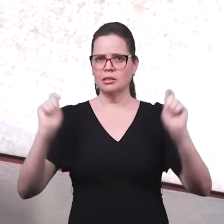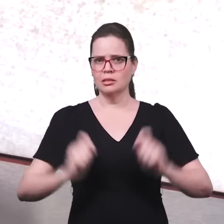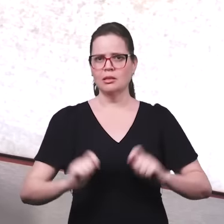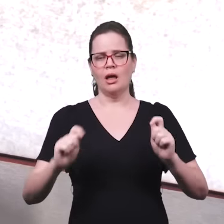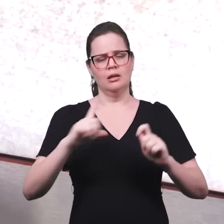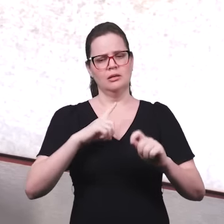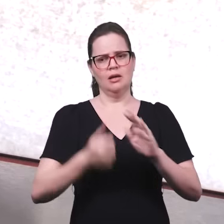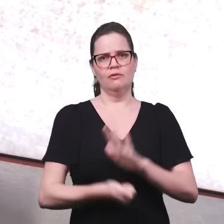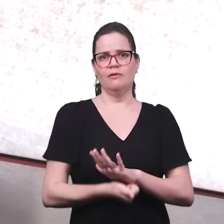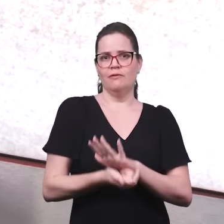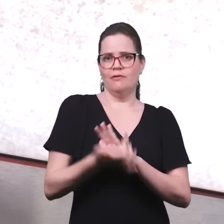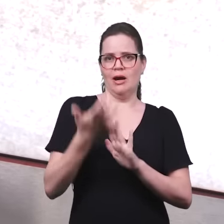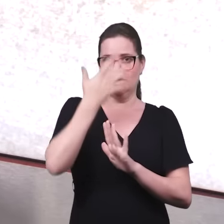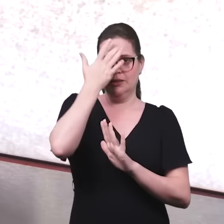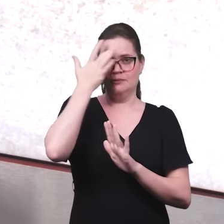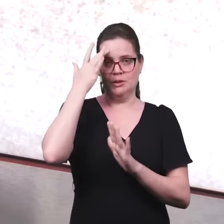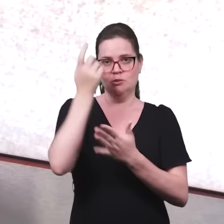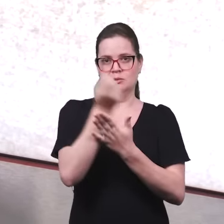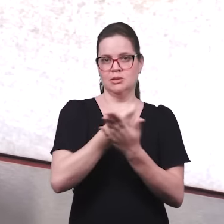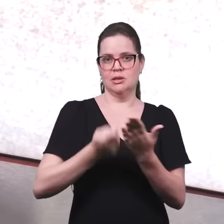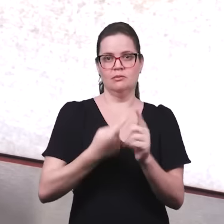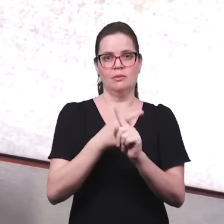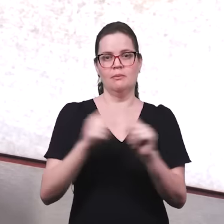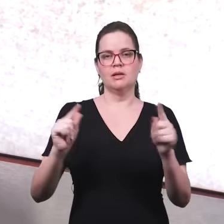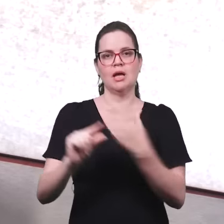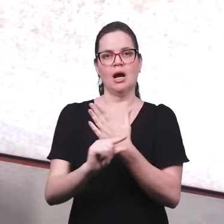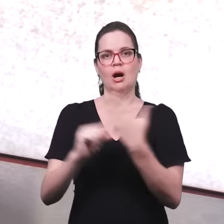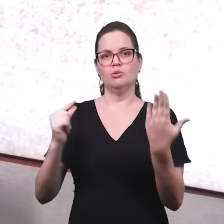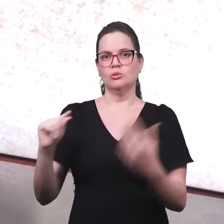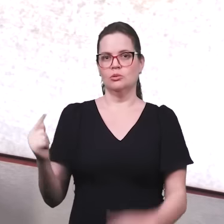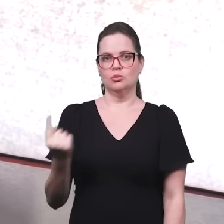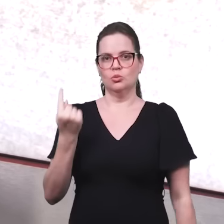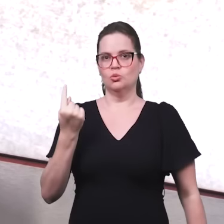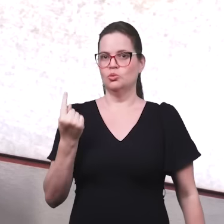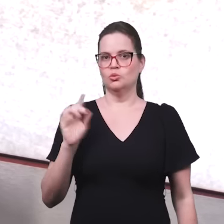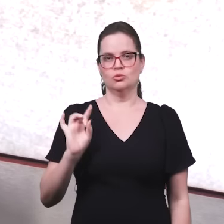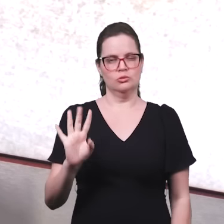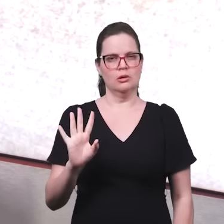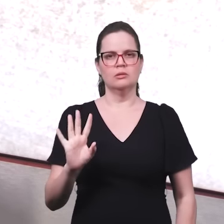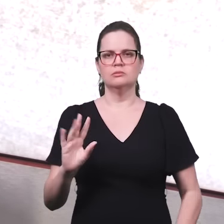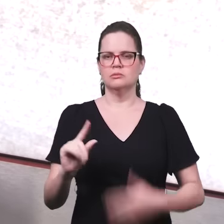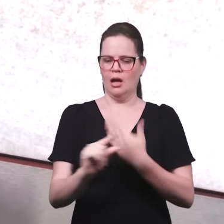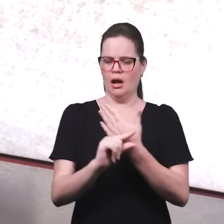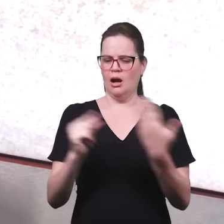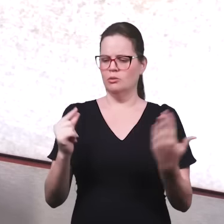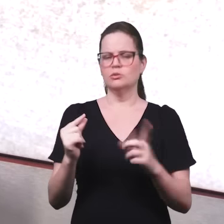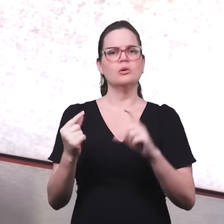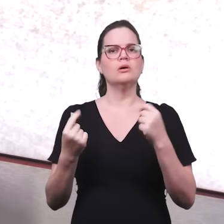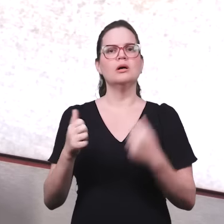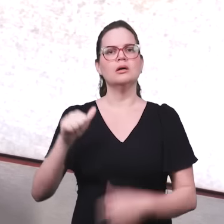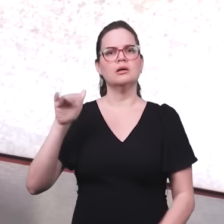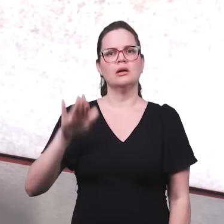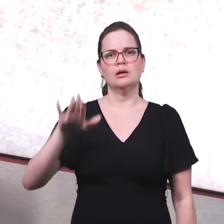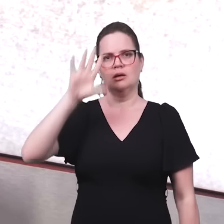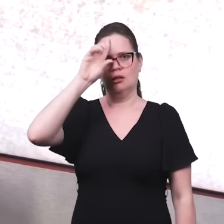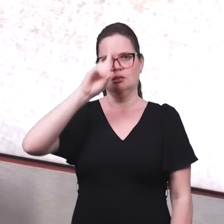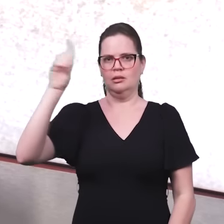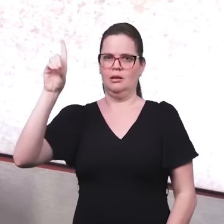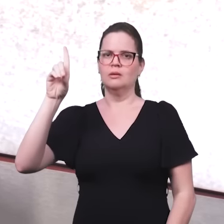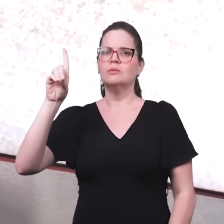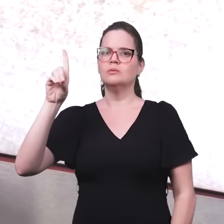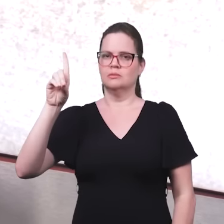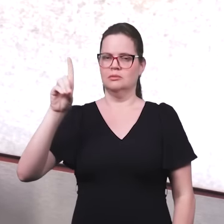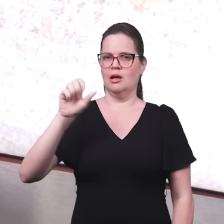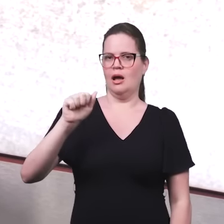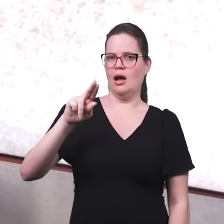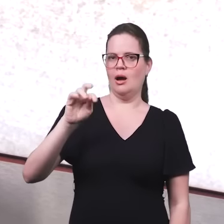vários escritores, mas tem uma coisa, o autor da Bíblia é um só, e esse autor é Deus. Vamos agora a um